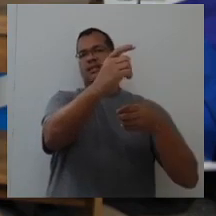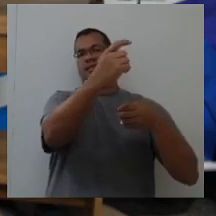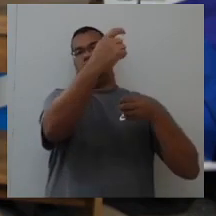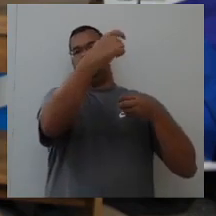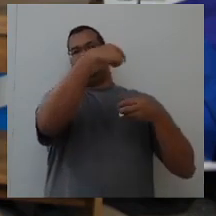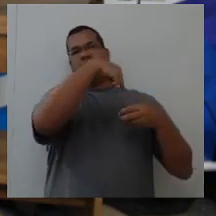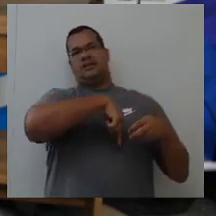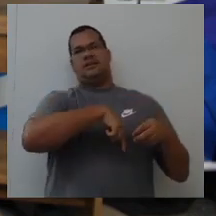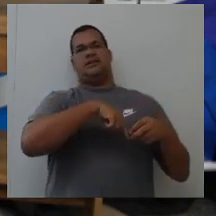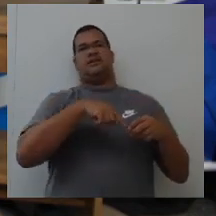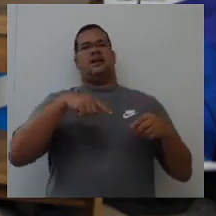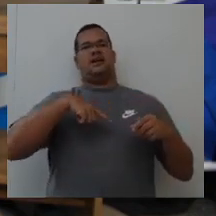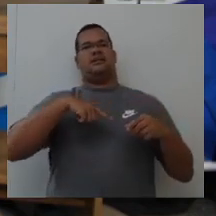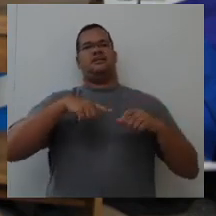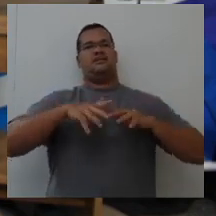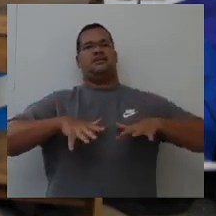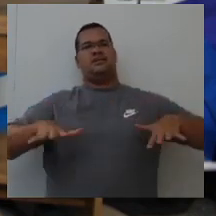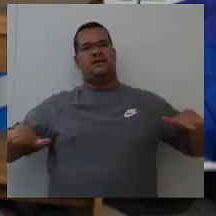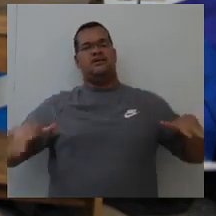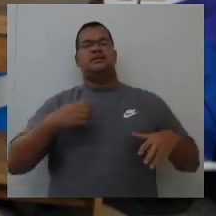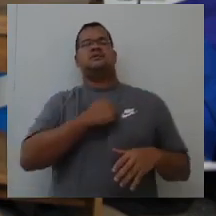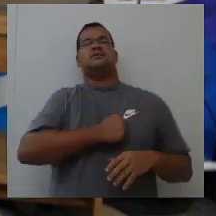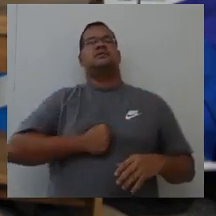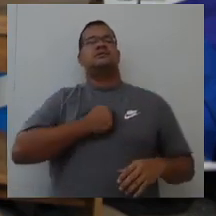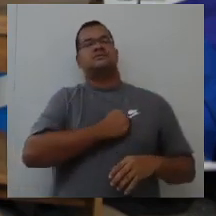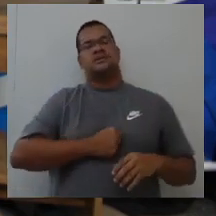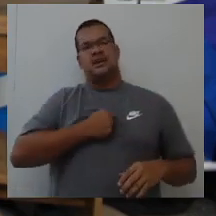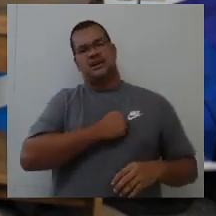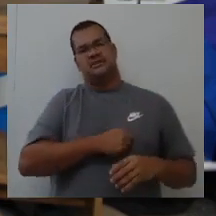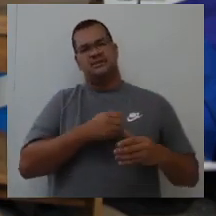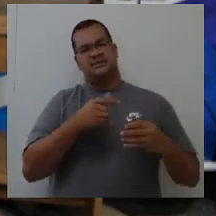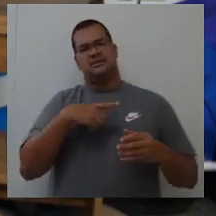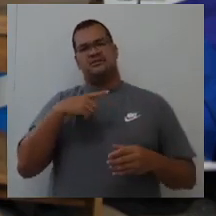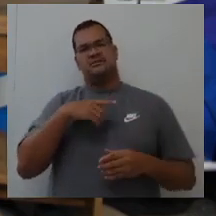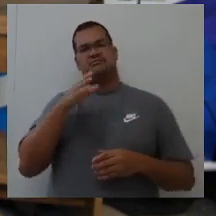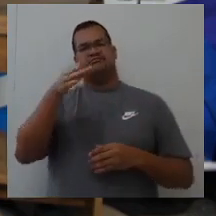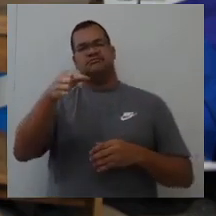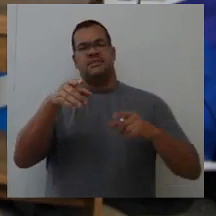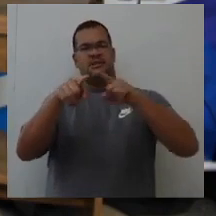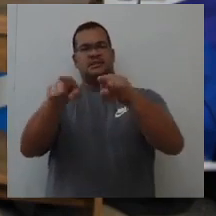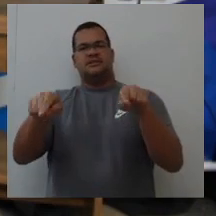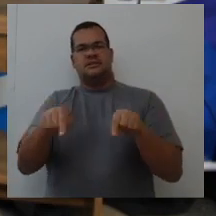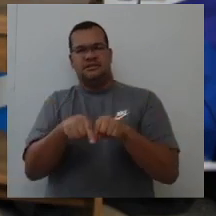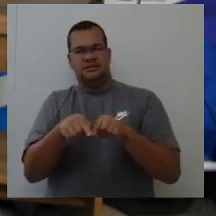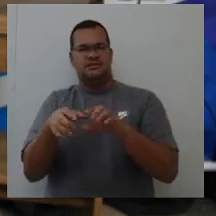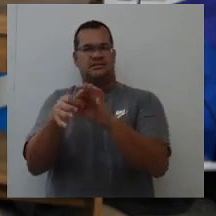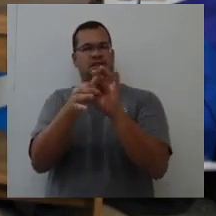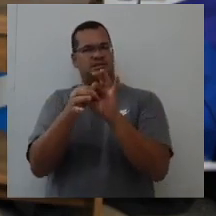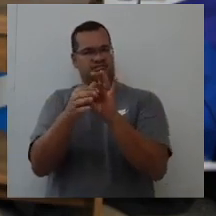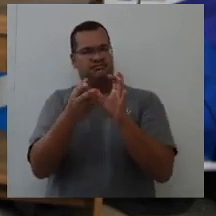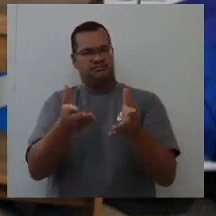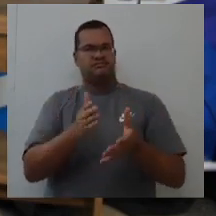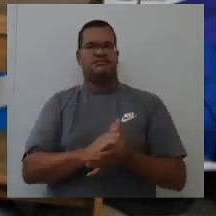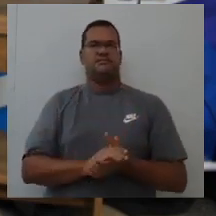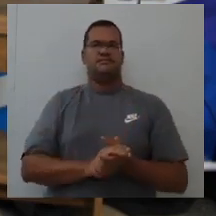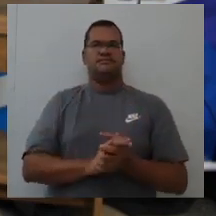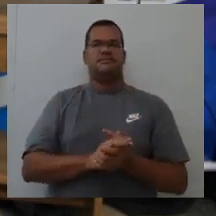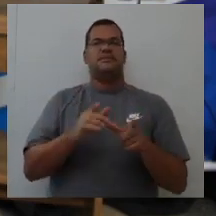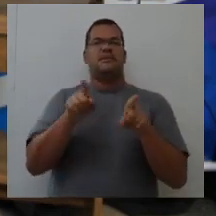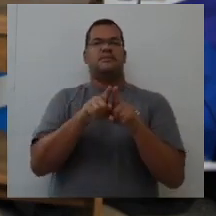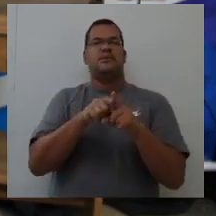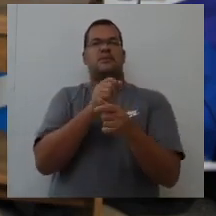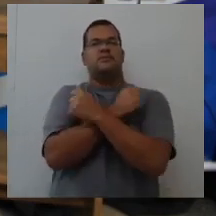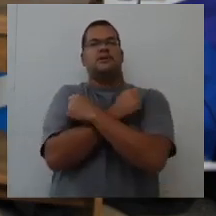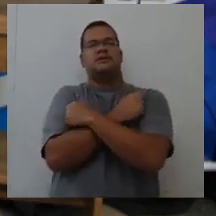não imaginam aqui a saudade que eu tô de vocês aí, de estar na sala de aula juntamente com vocês. Gostaria também de